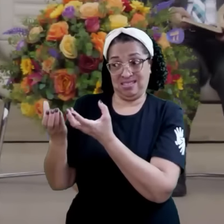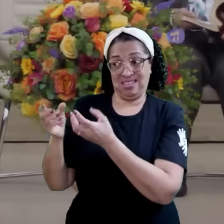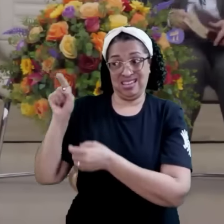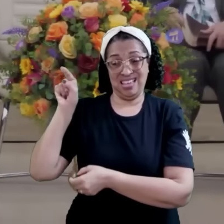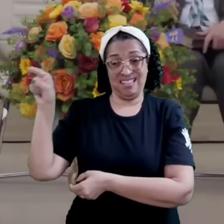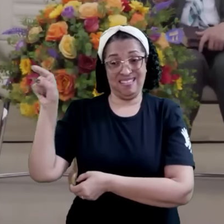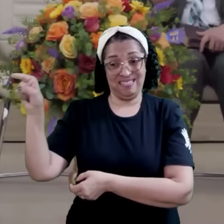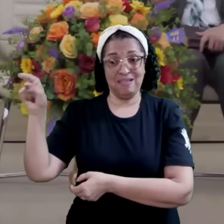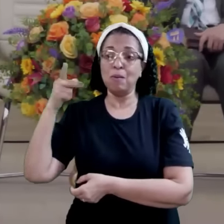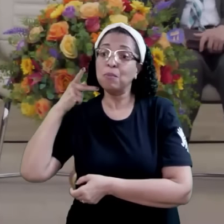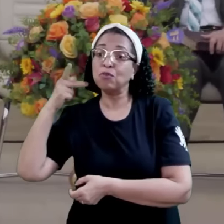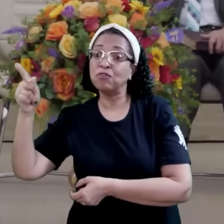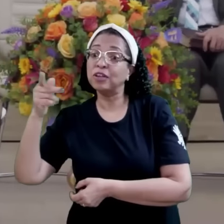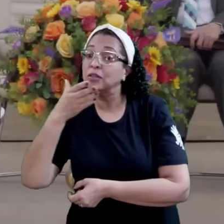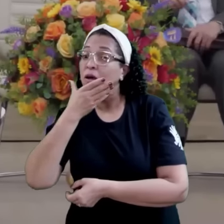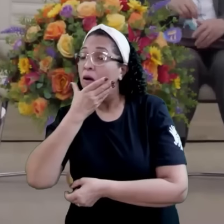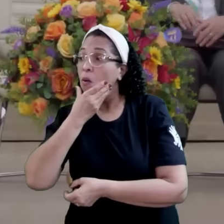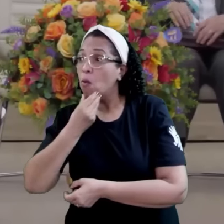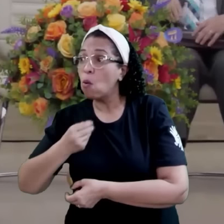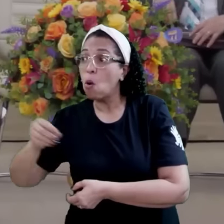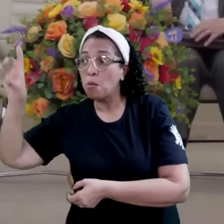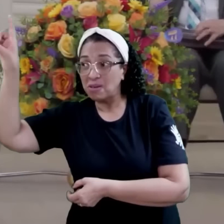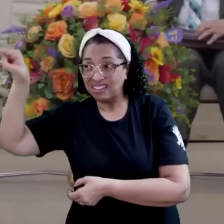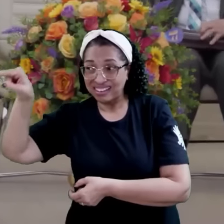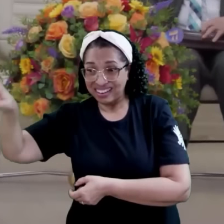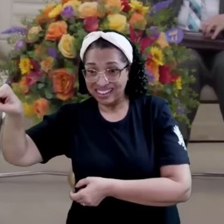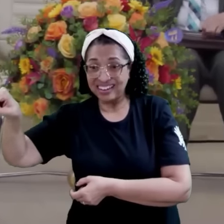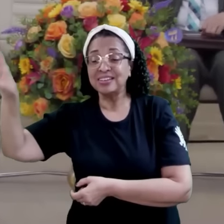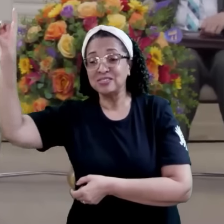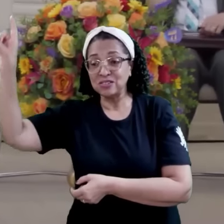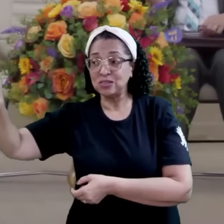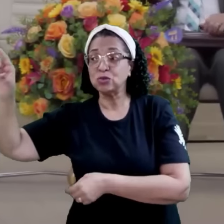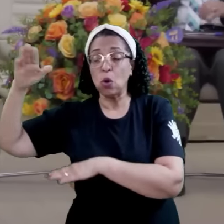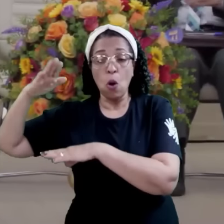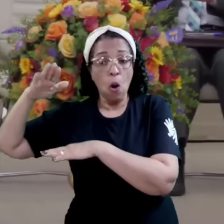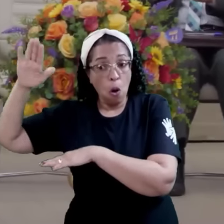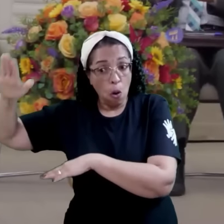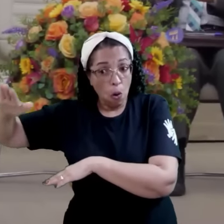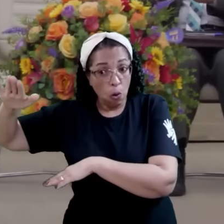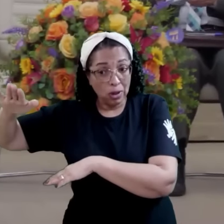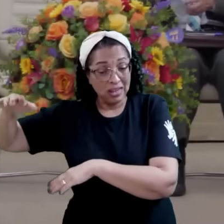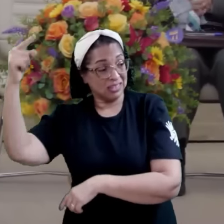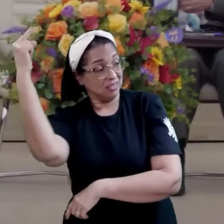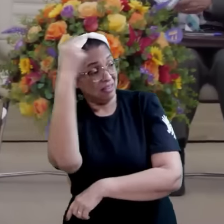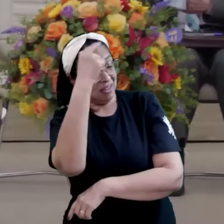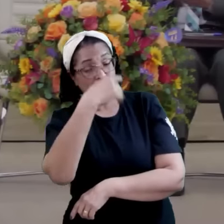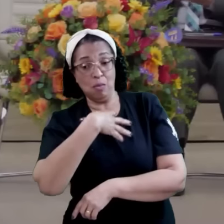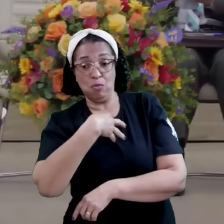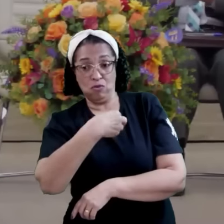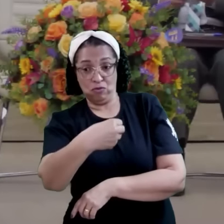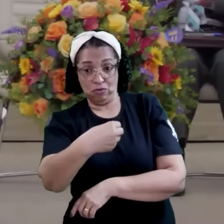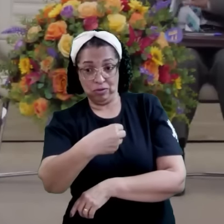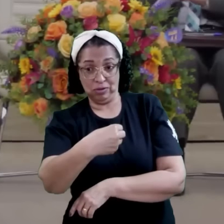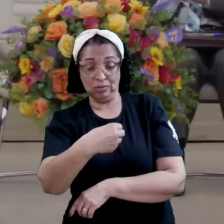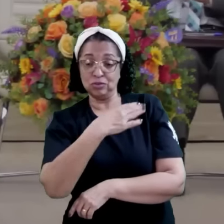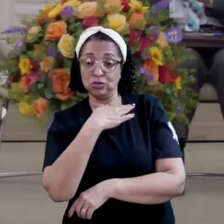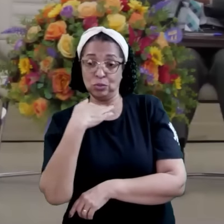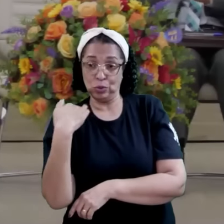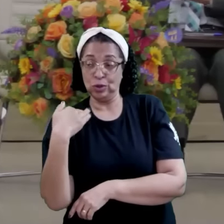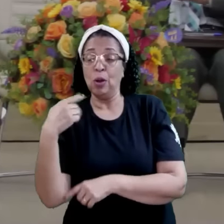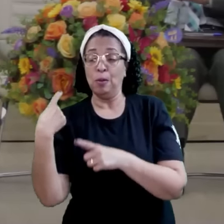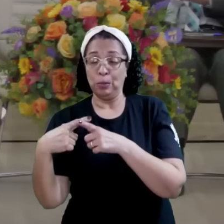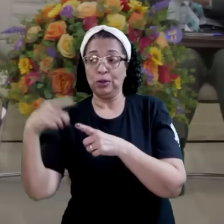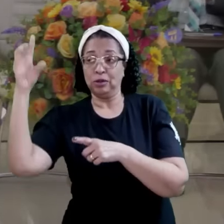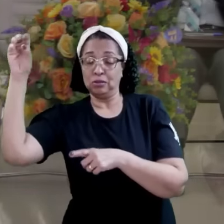dar dá para você calar a boca dá para você ficar quieto dá para você fala baixo bartu não disse nada mas a atitude